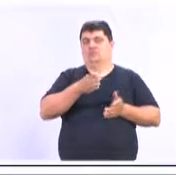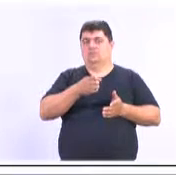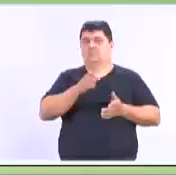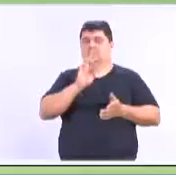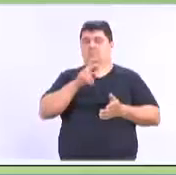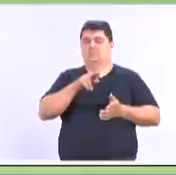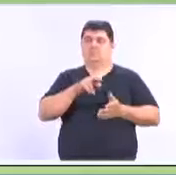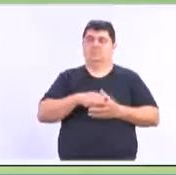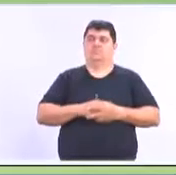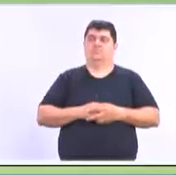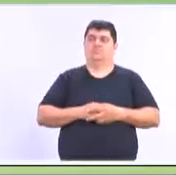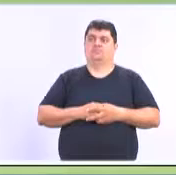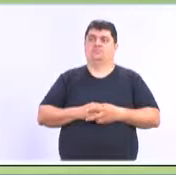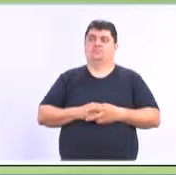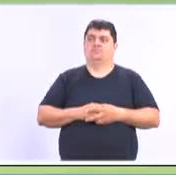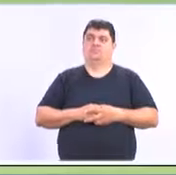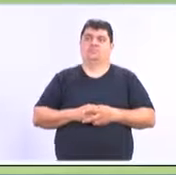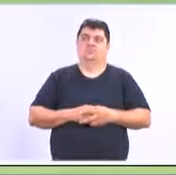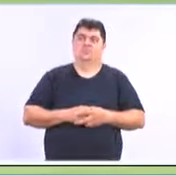bruto,